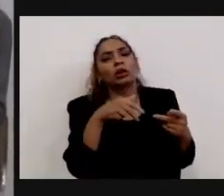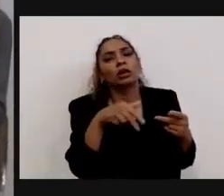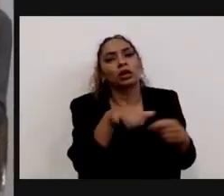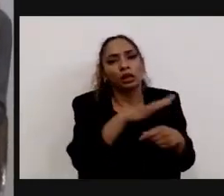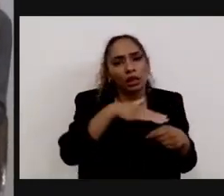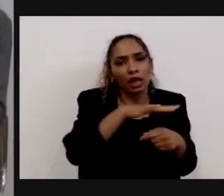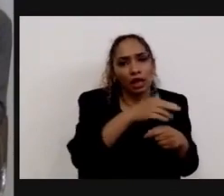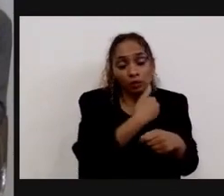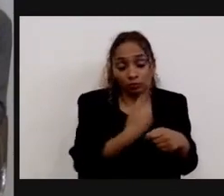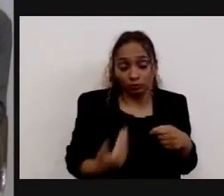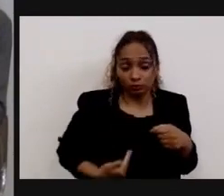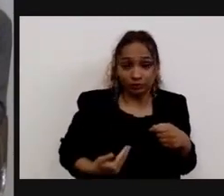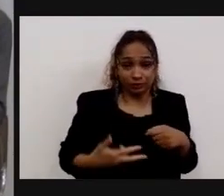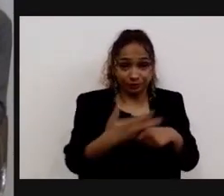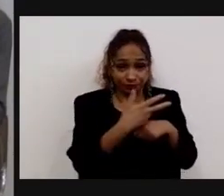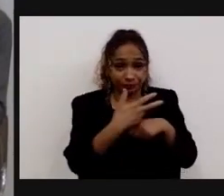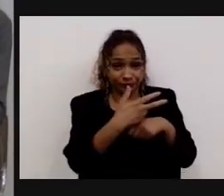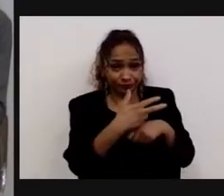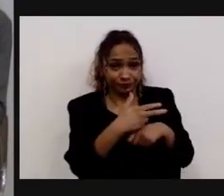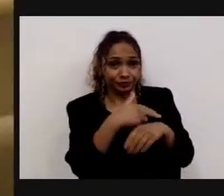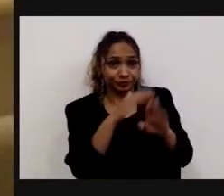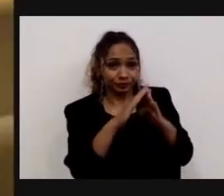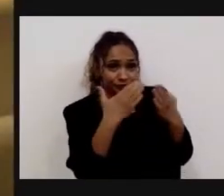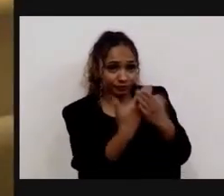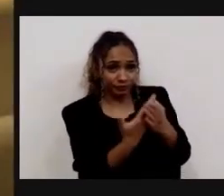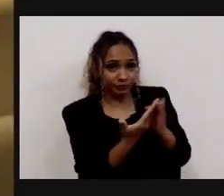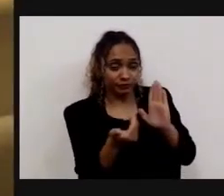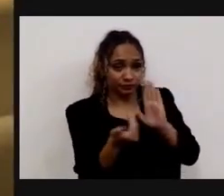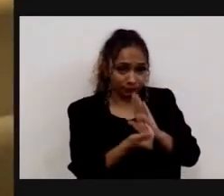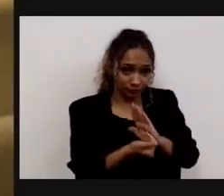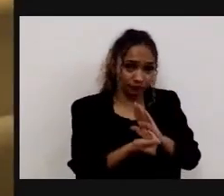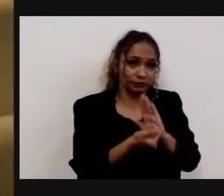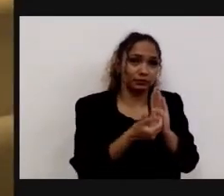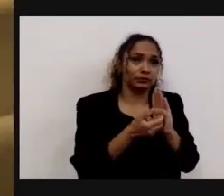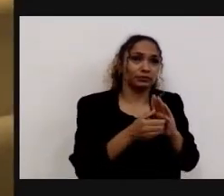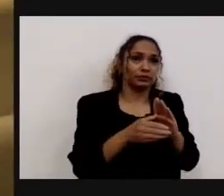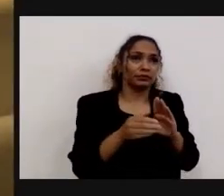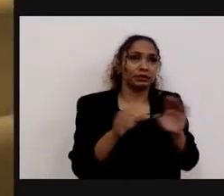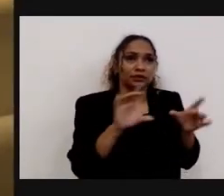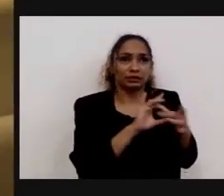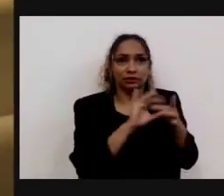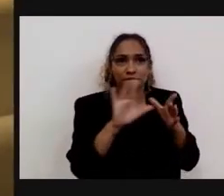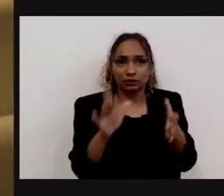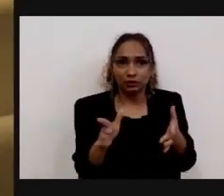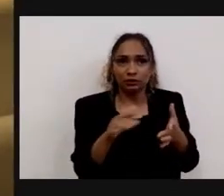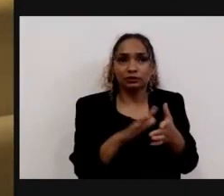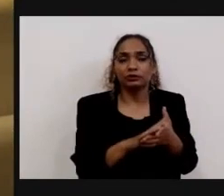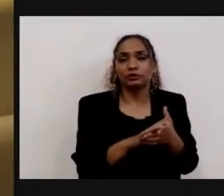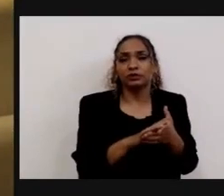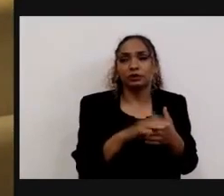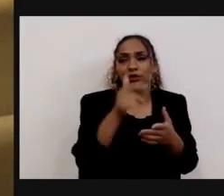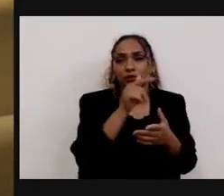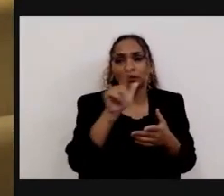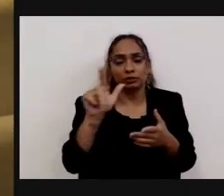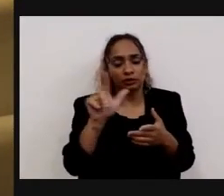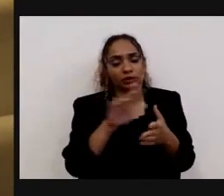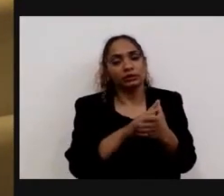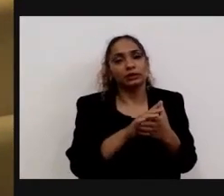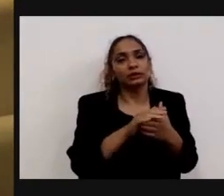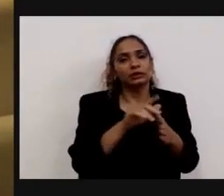sendo transmitido pelo YouTube da escola da câmara e vai ficar disponível tá posteriormente